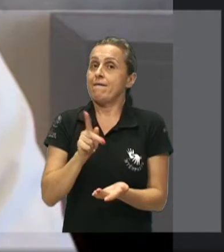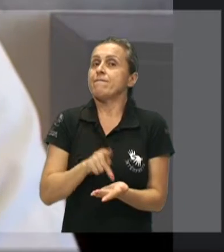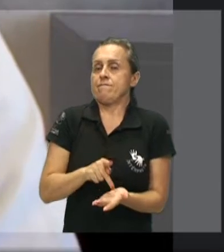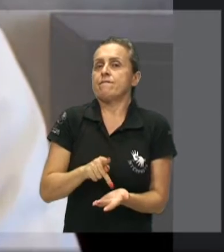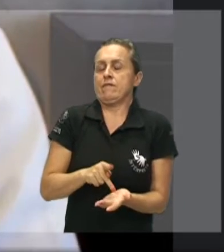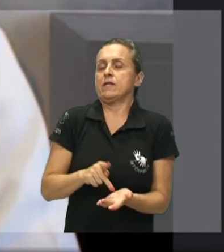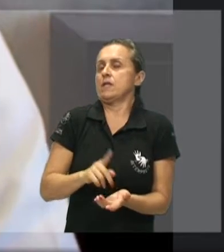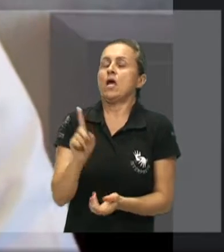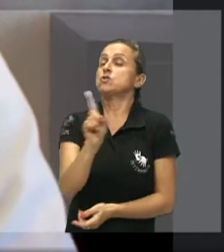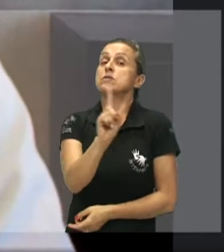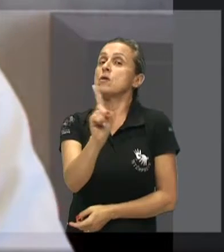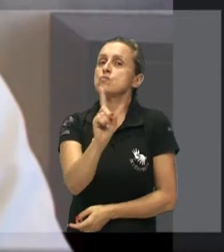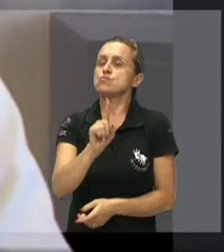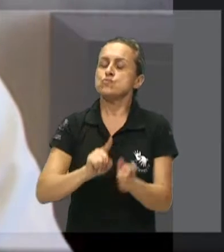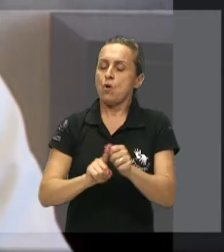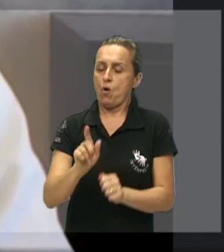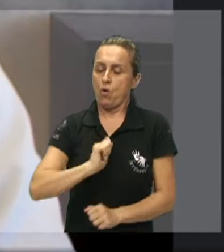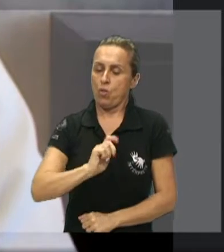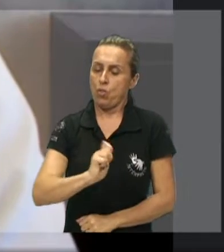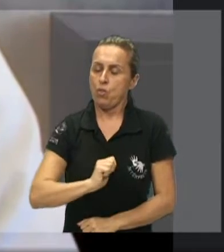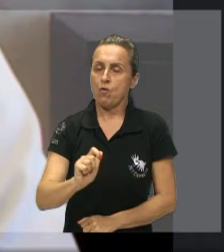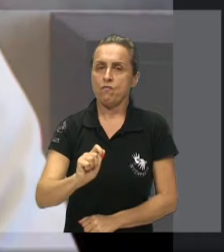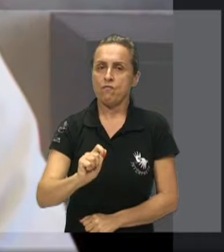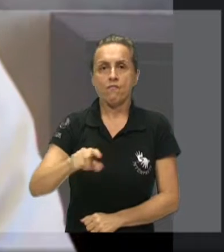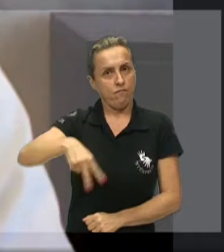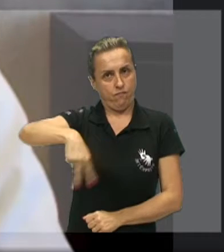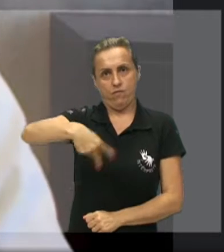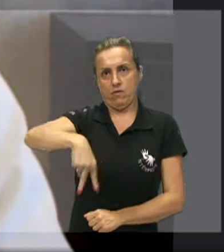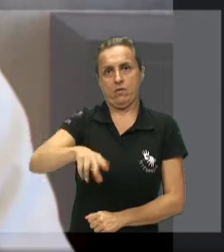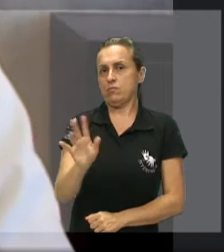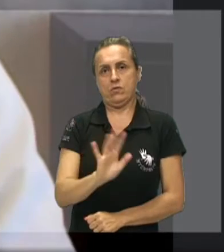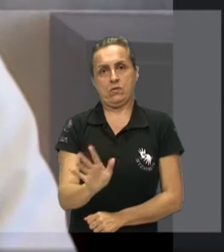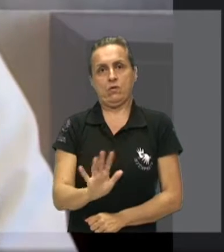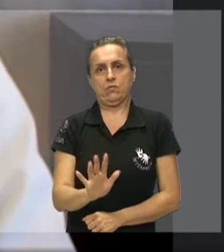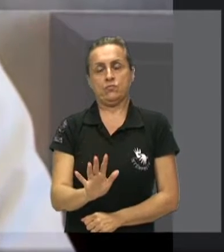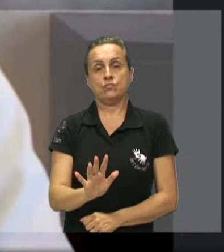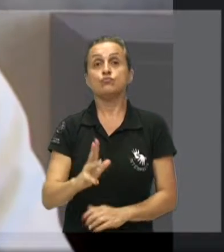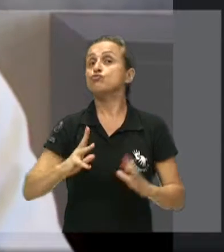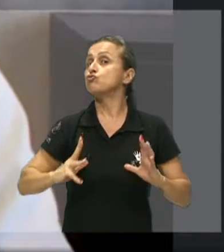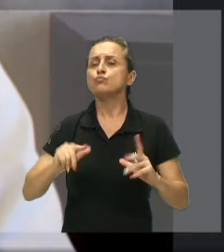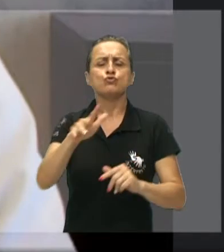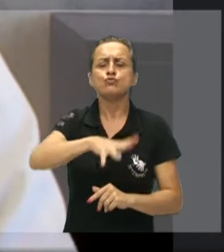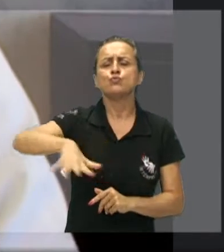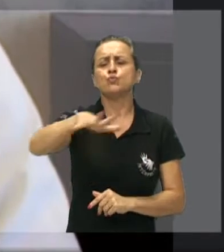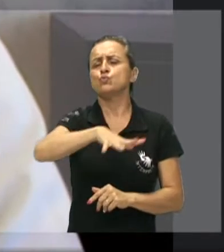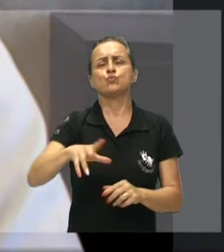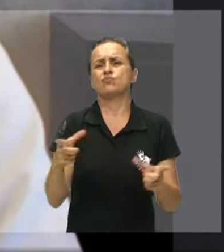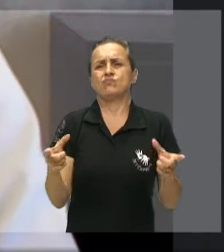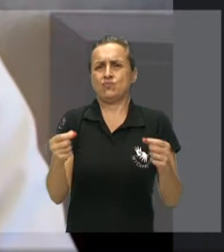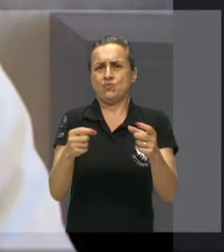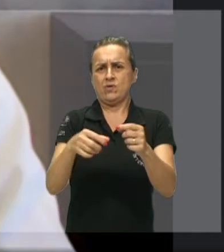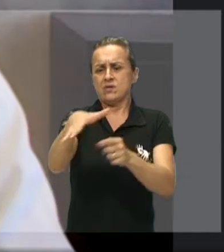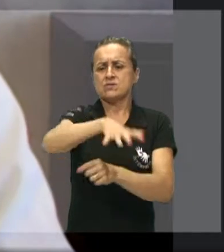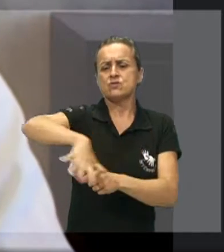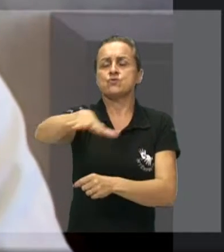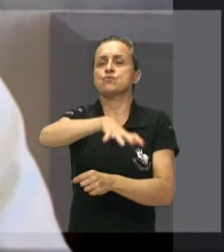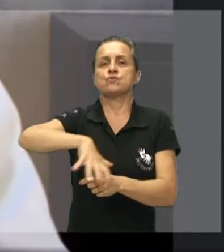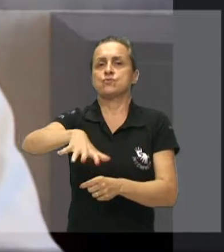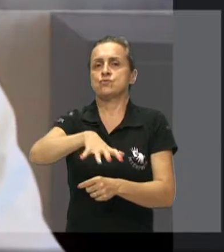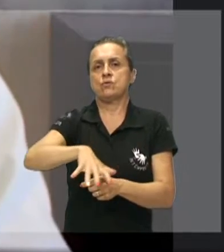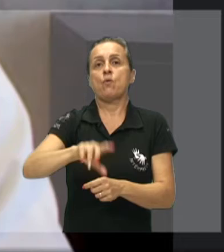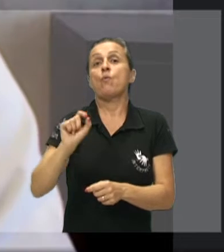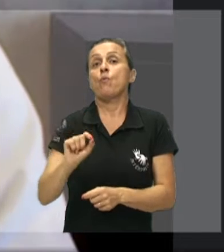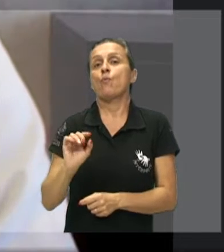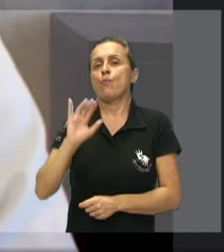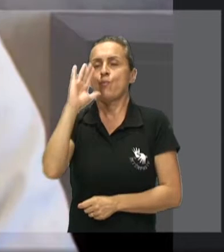só no Novembro Azul, mas também em todas as especialidades do que diz respeito, sobretudo, a câncer, né? O que tem ocorrido é